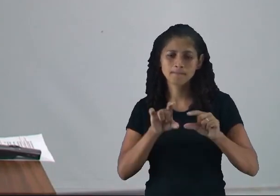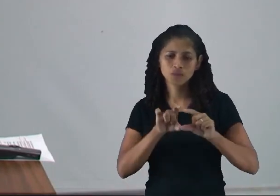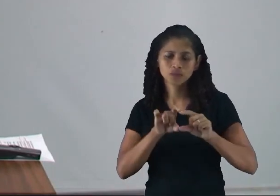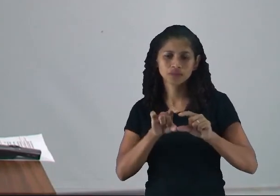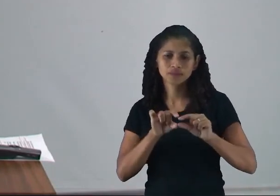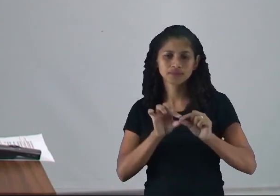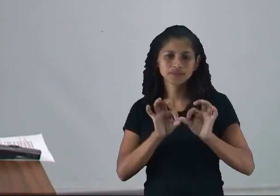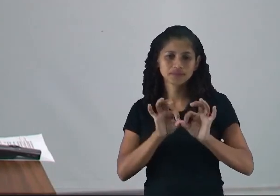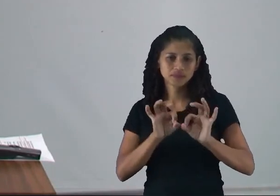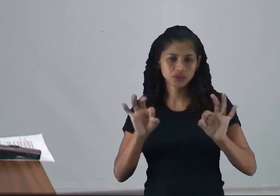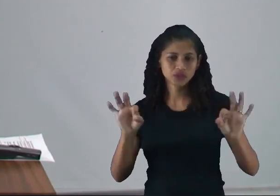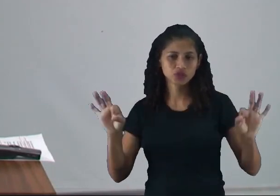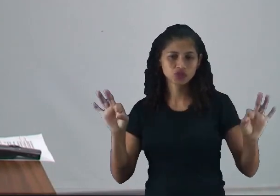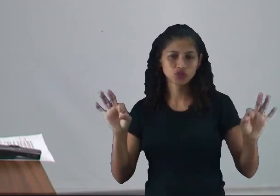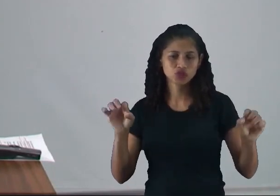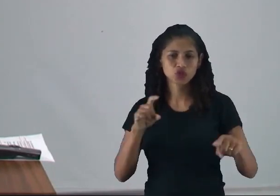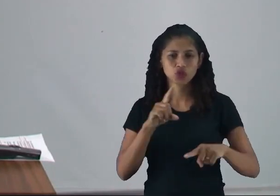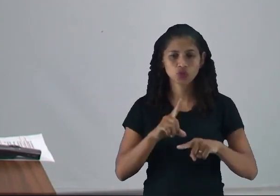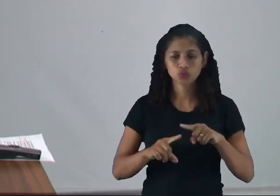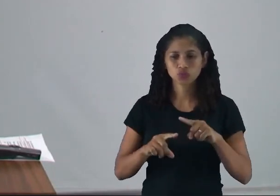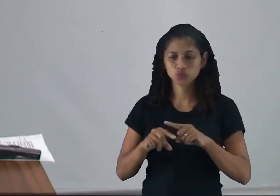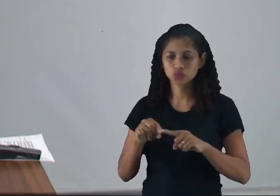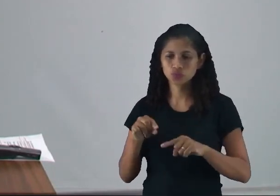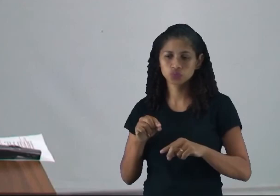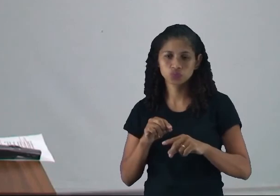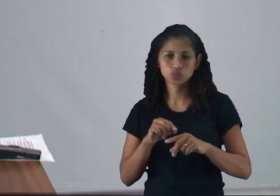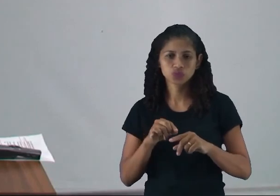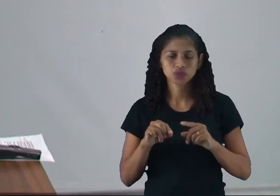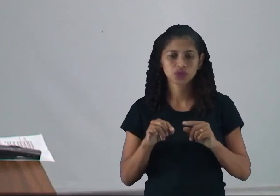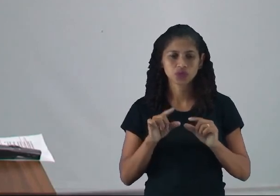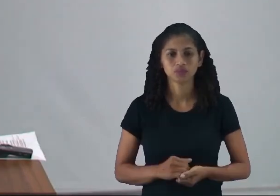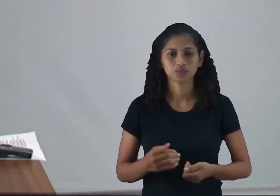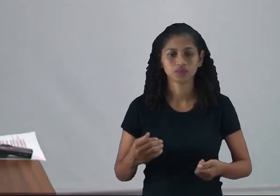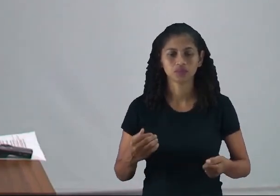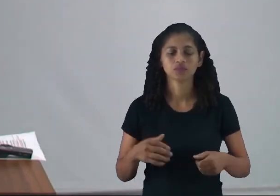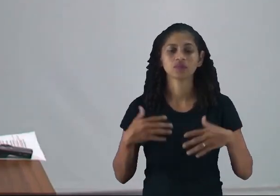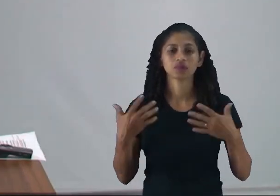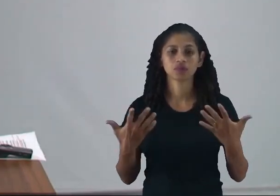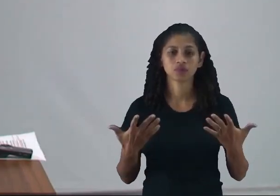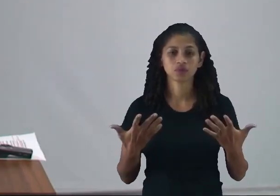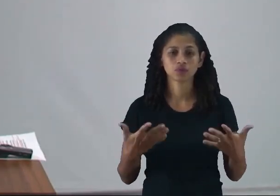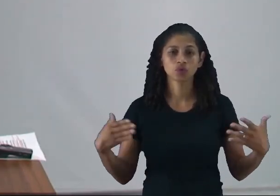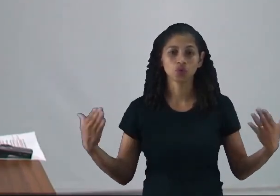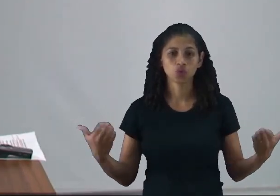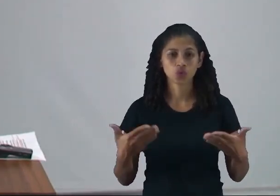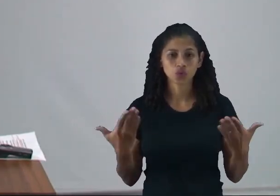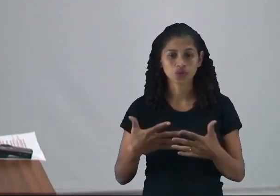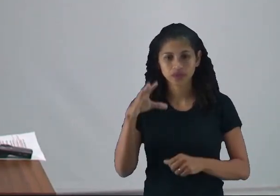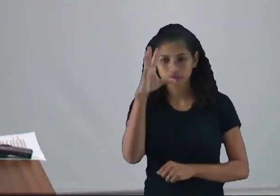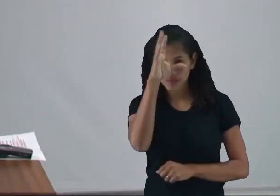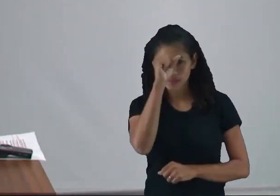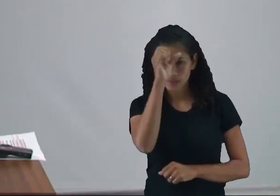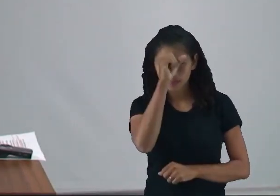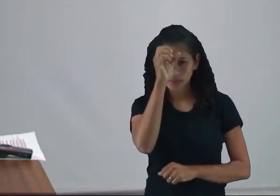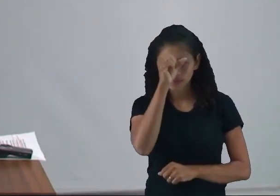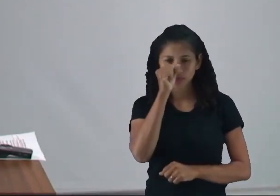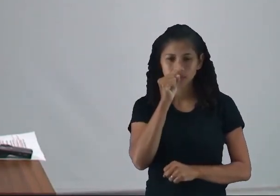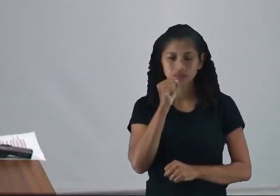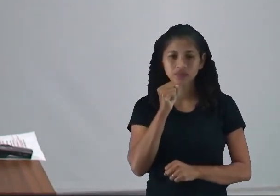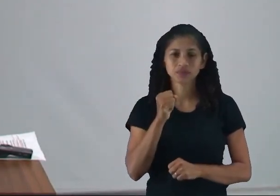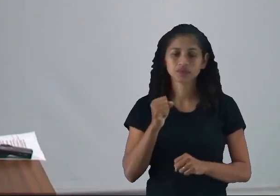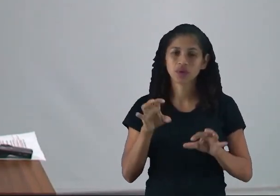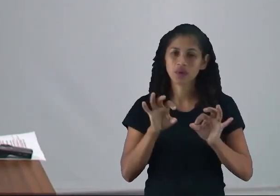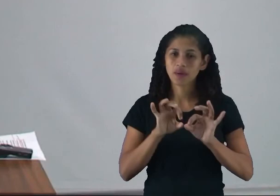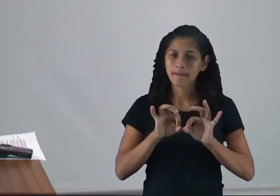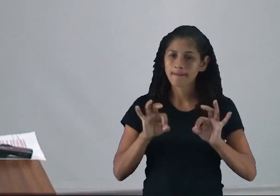vão até 30 centímetros, certinho? Então, olha só. Hoje nós aprendemos sobre as